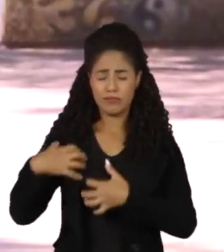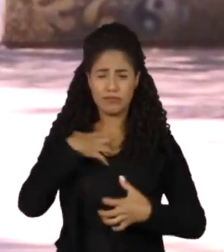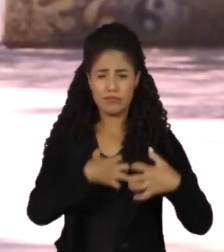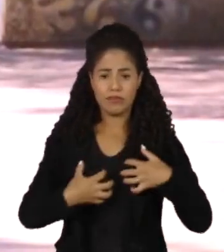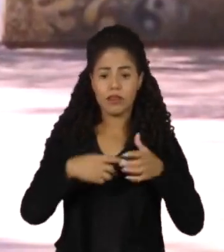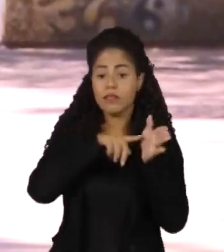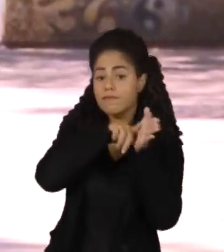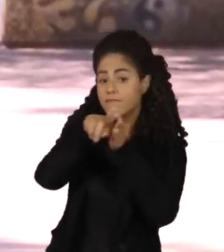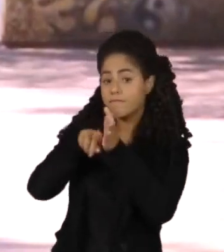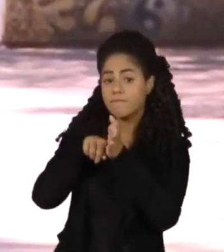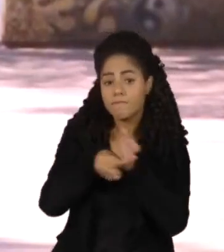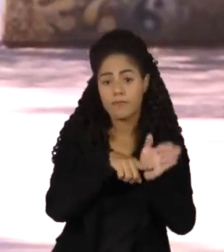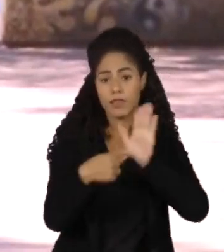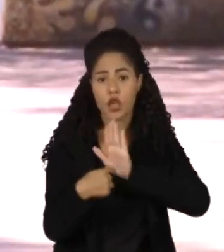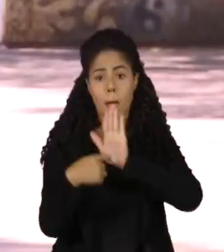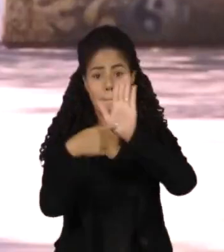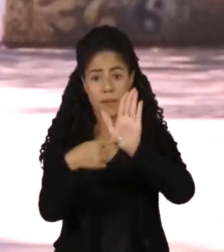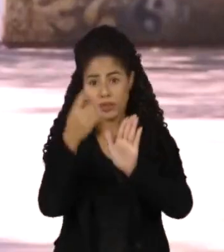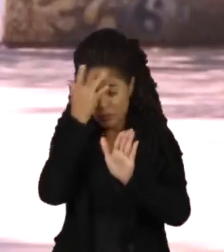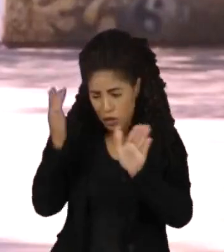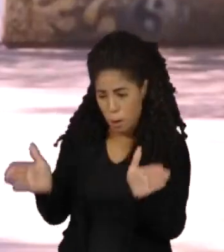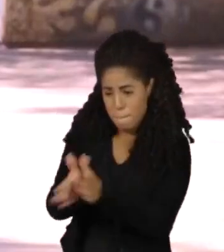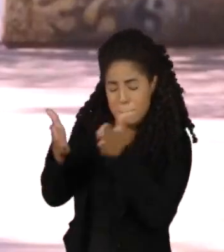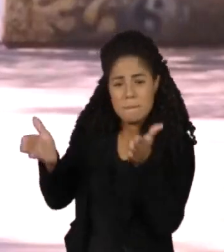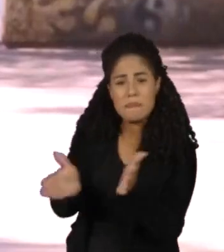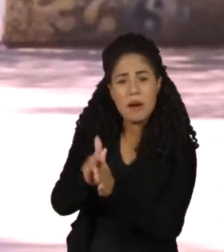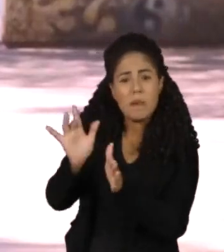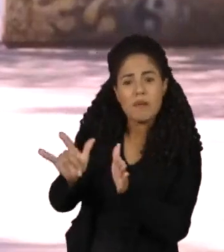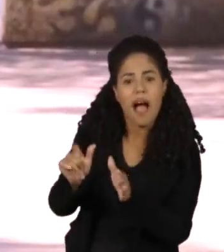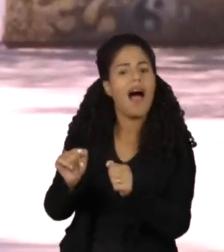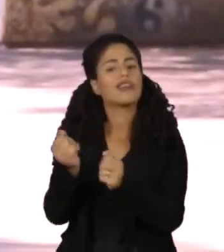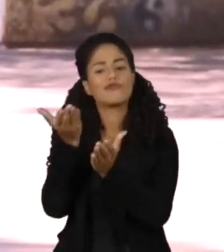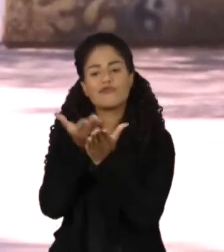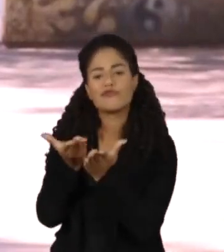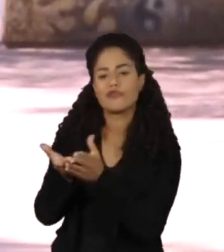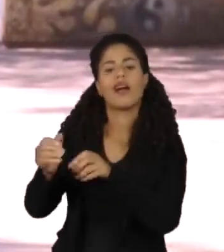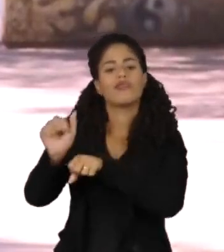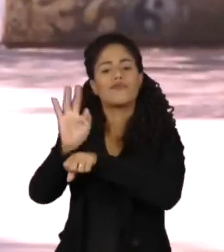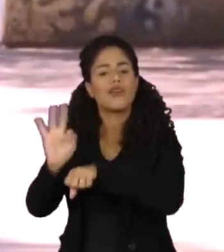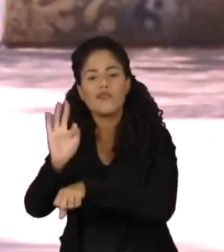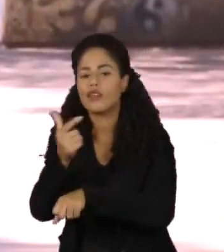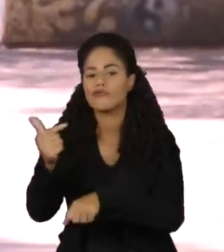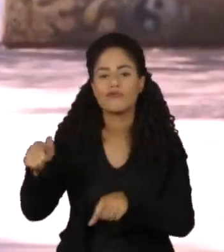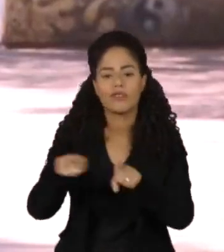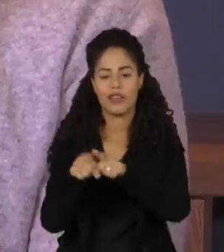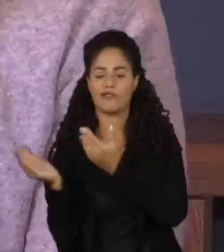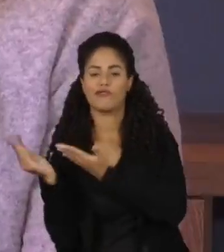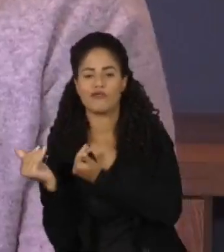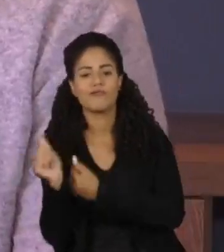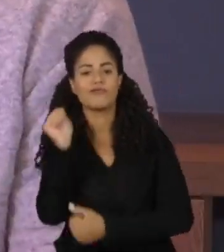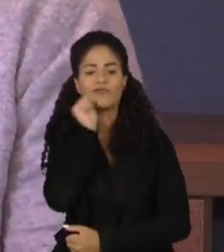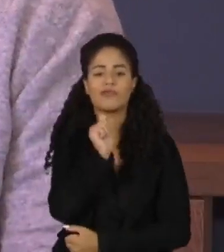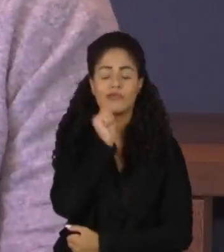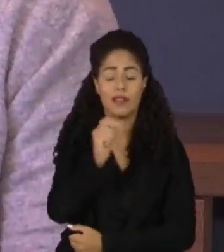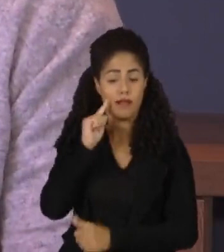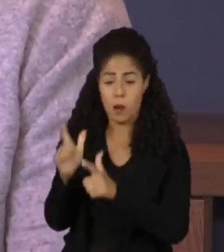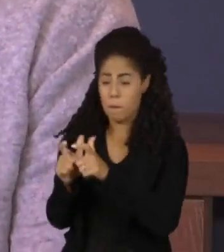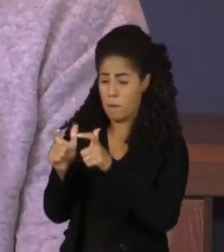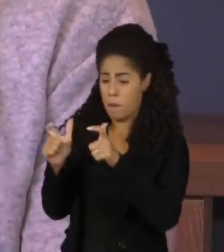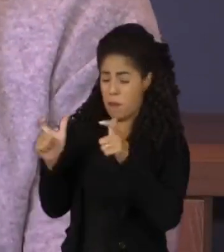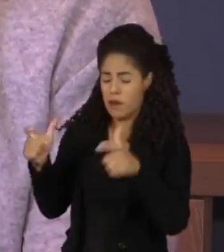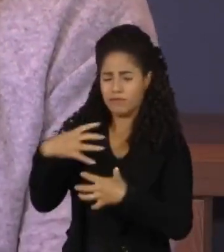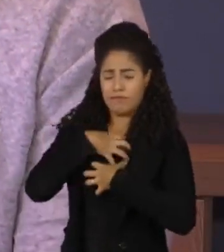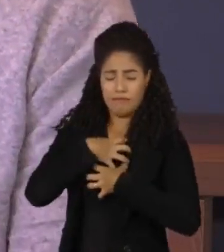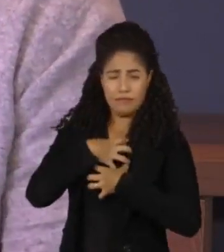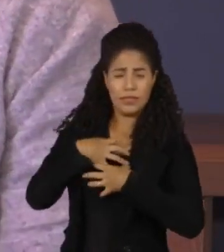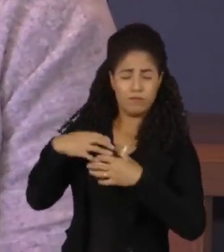que mais sofreram estão os mais pobres, com menor escolaridade, as mulheres e os jovens. Que gerou um grande